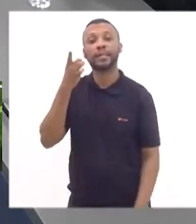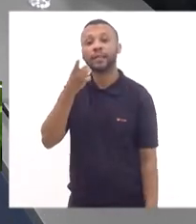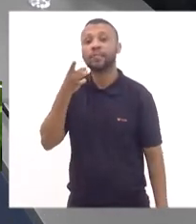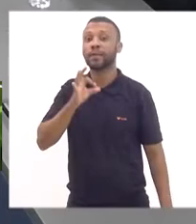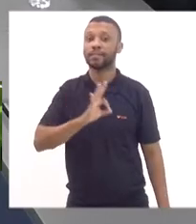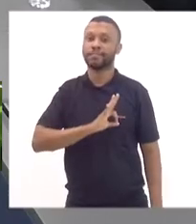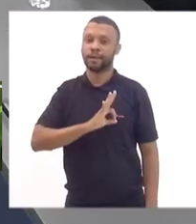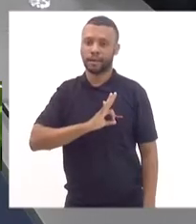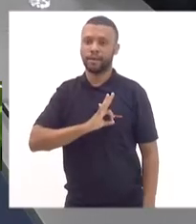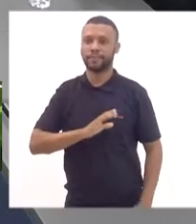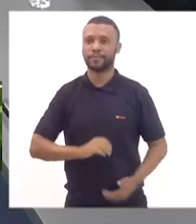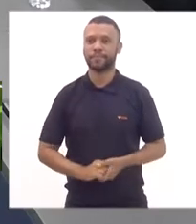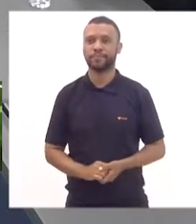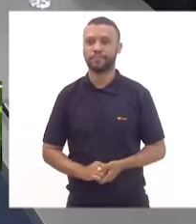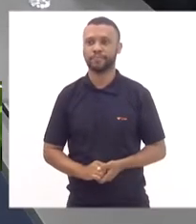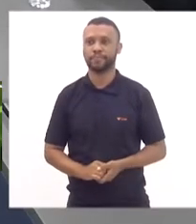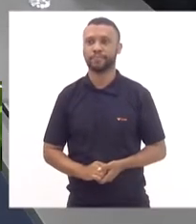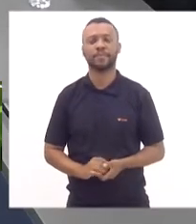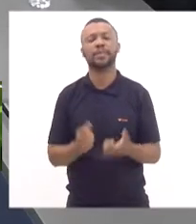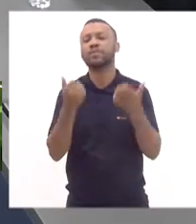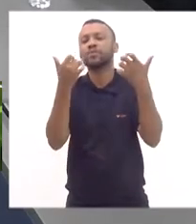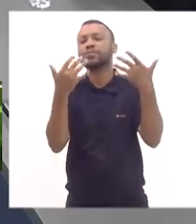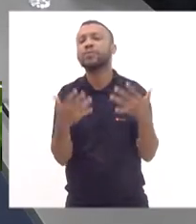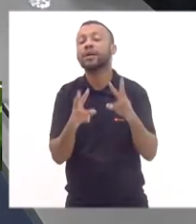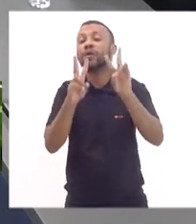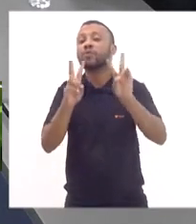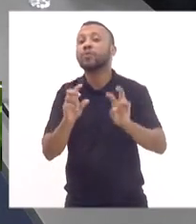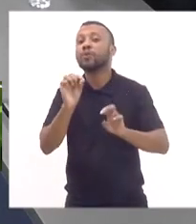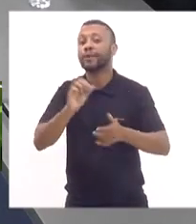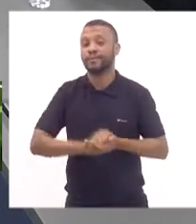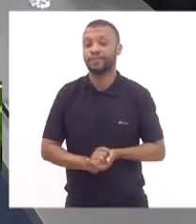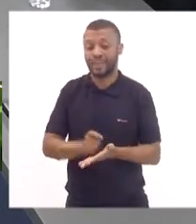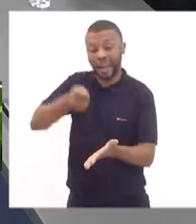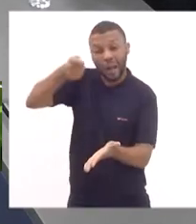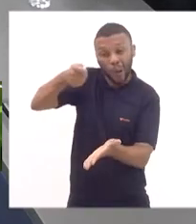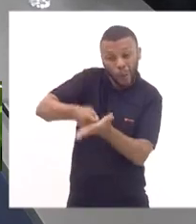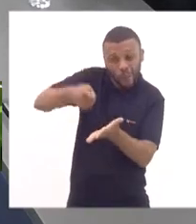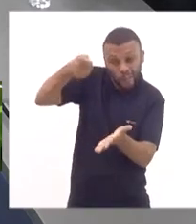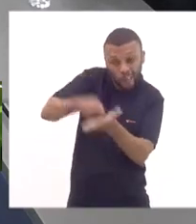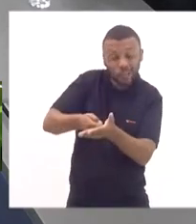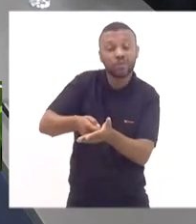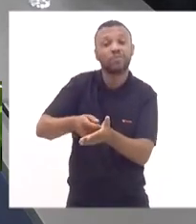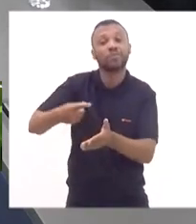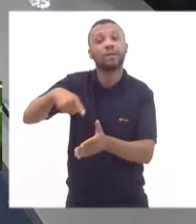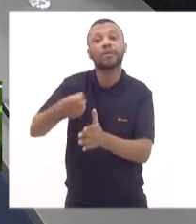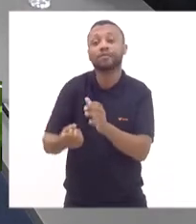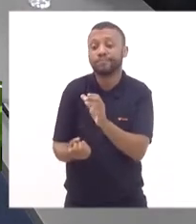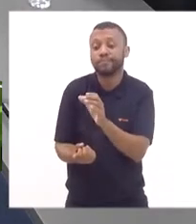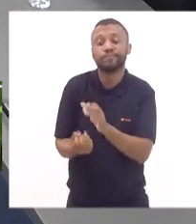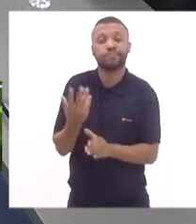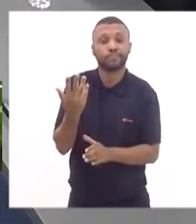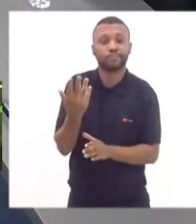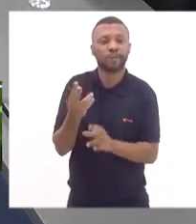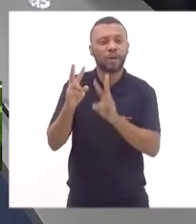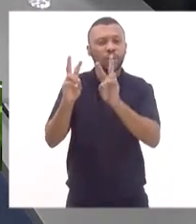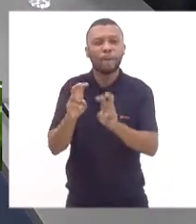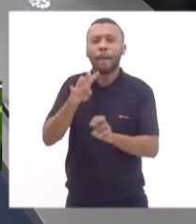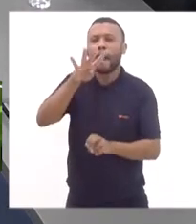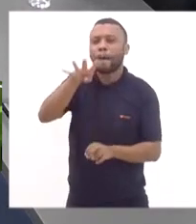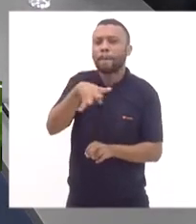Marta Rocha, que dispõe sobre a obrigatoriedade de implantação de